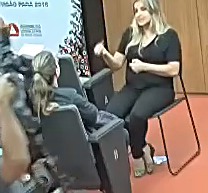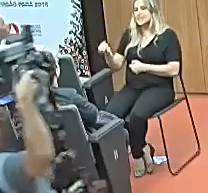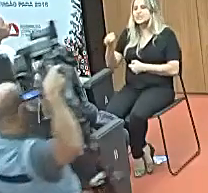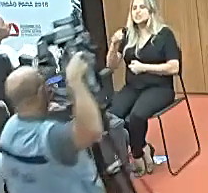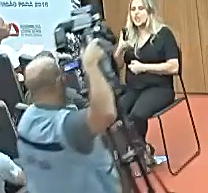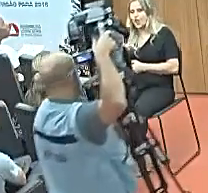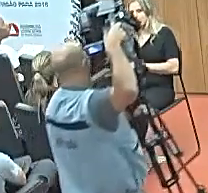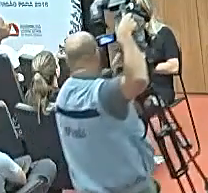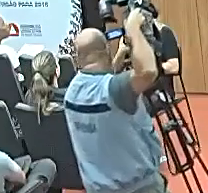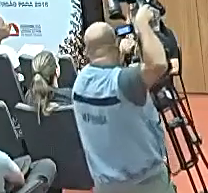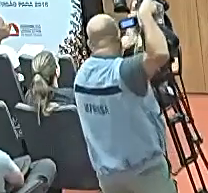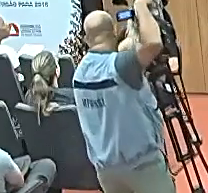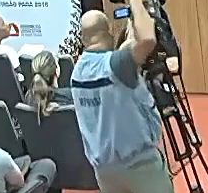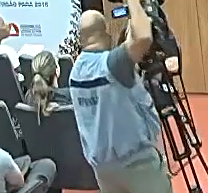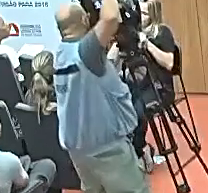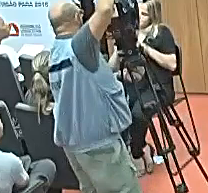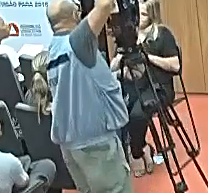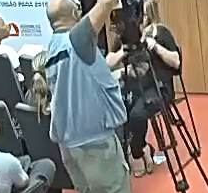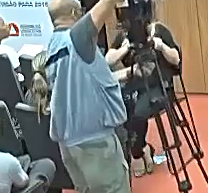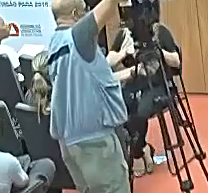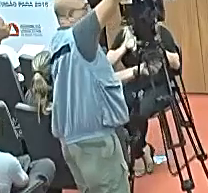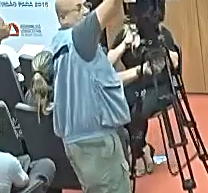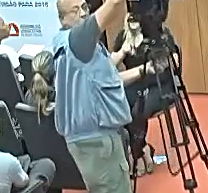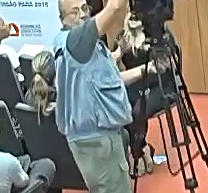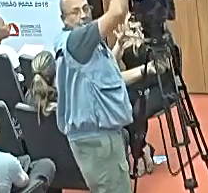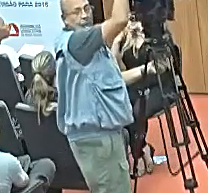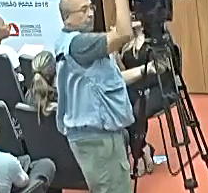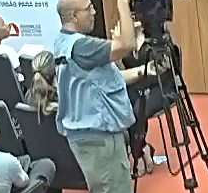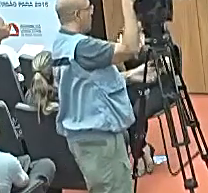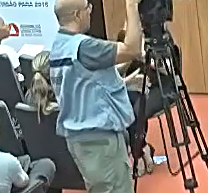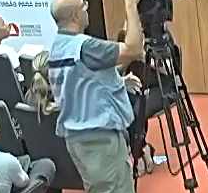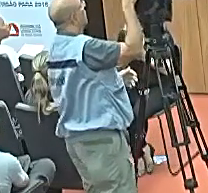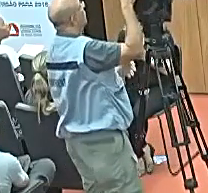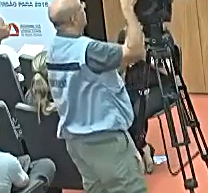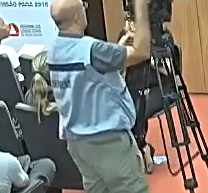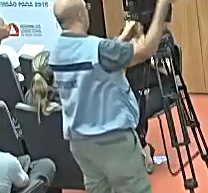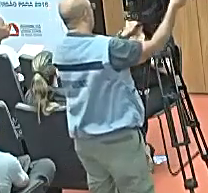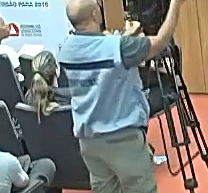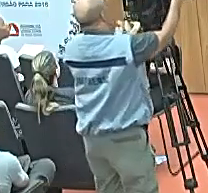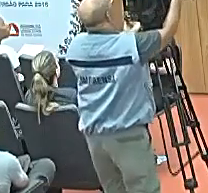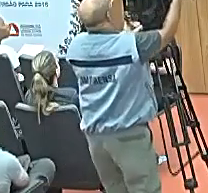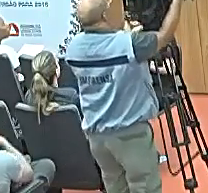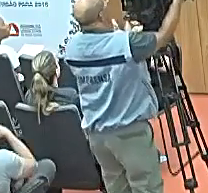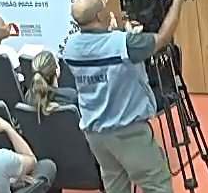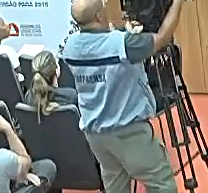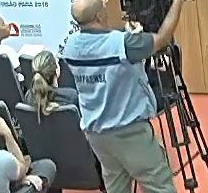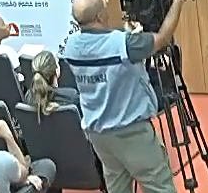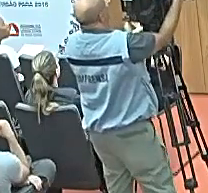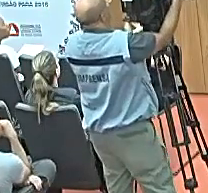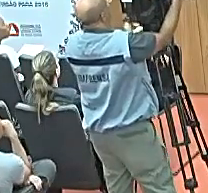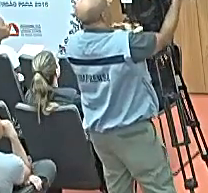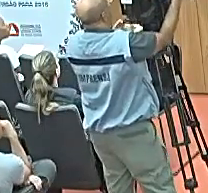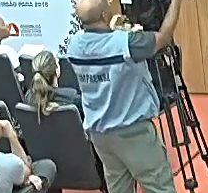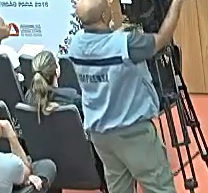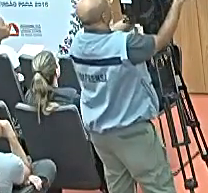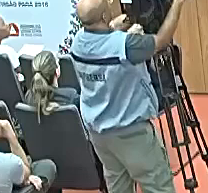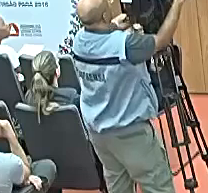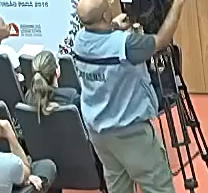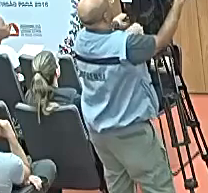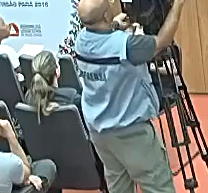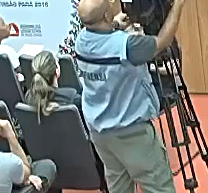alguém e vem da agricultura familiar teremos muito desafios naquela casa lá no congresso nacional